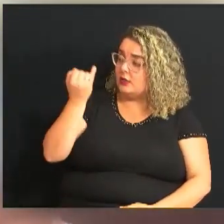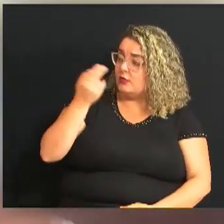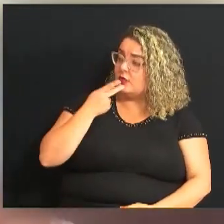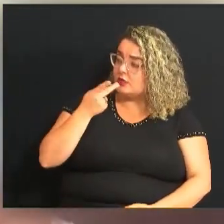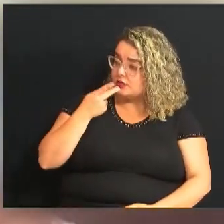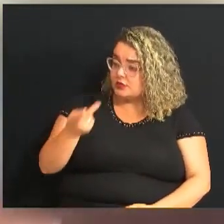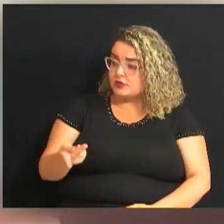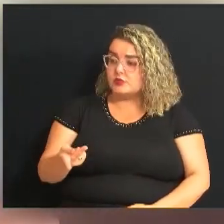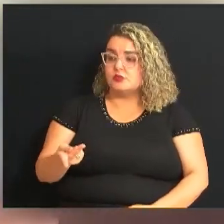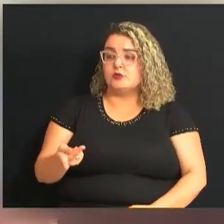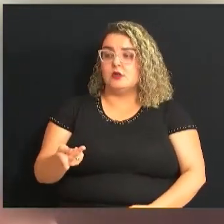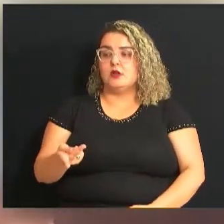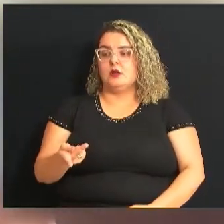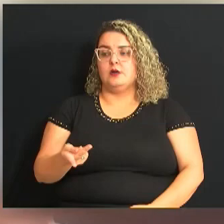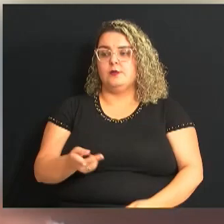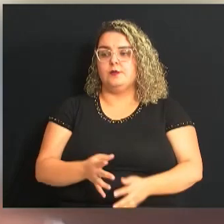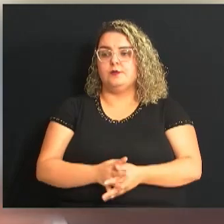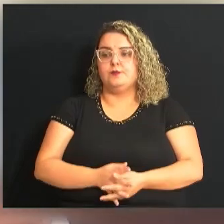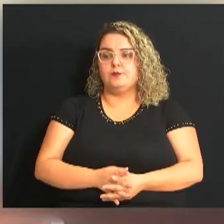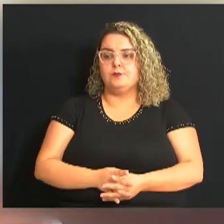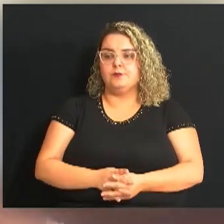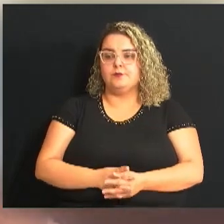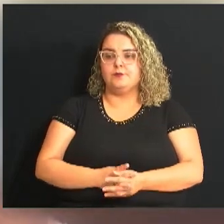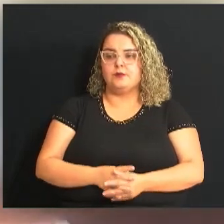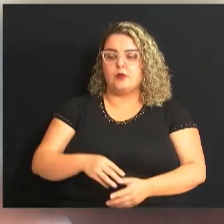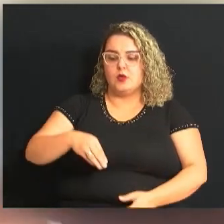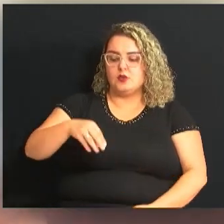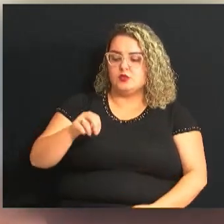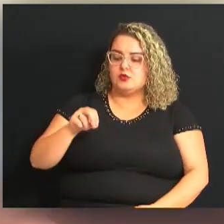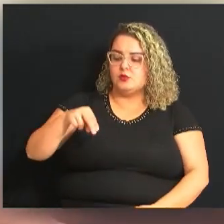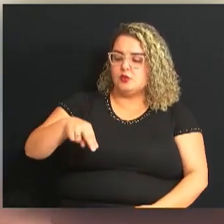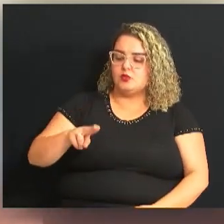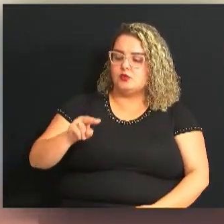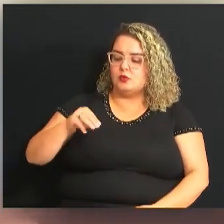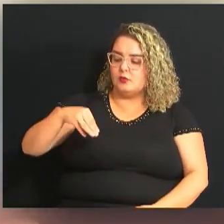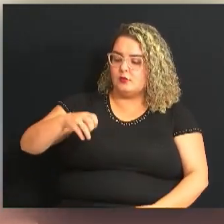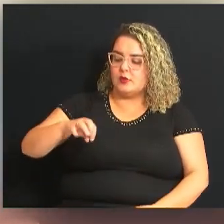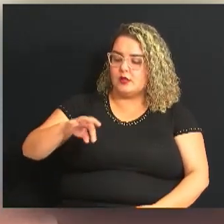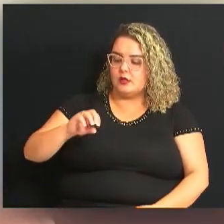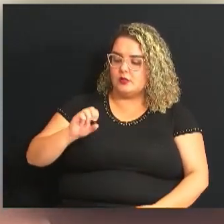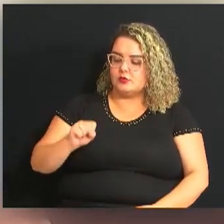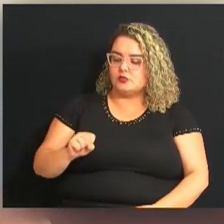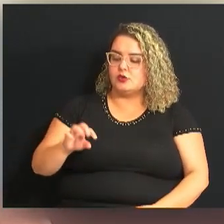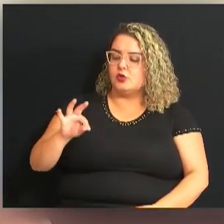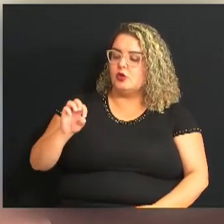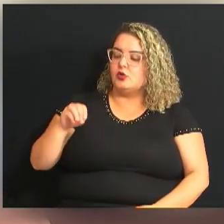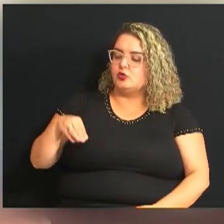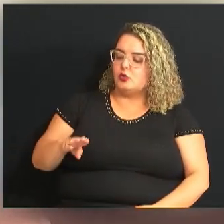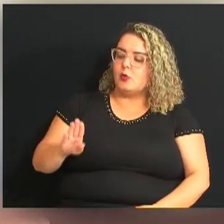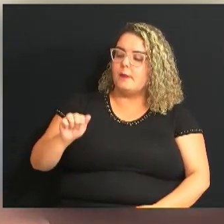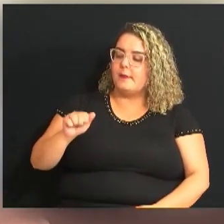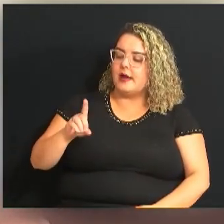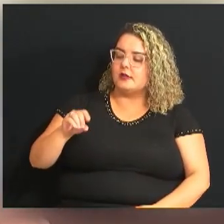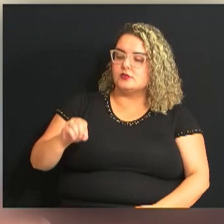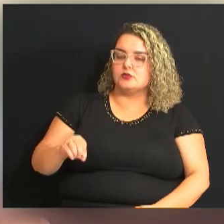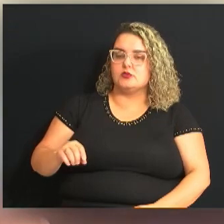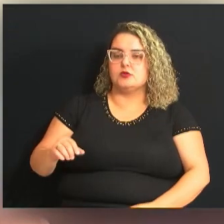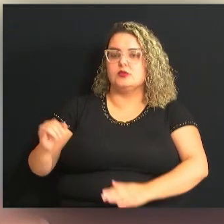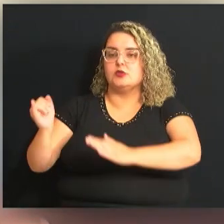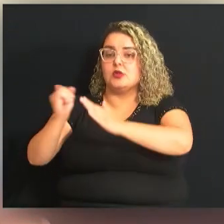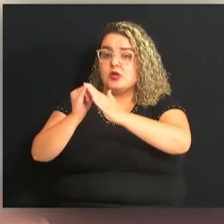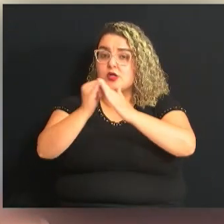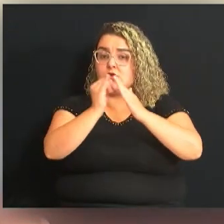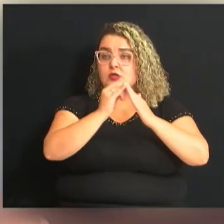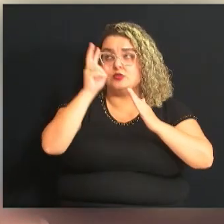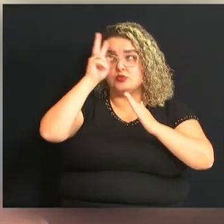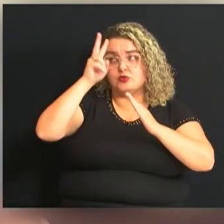os monumentos tombados no município de Campinas, que são vários patrimônios históricos e